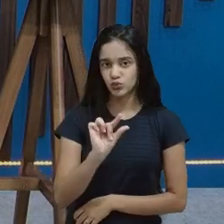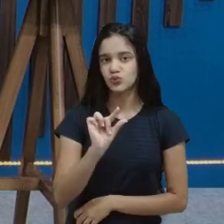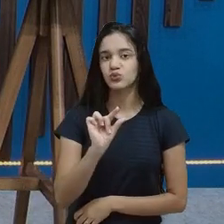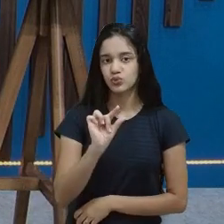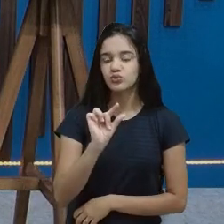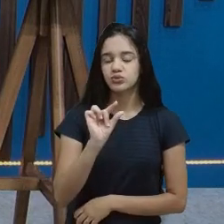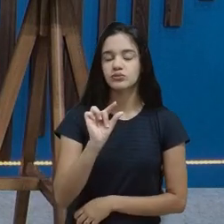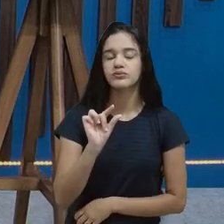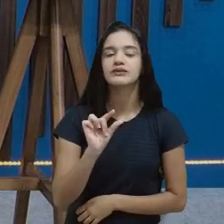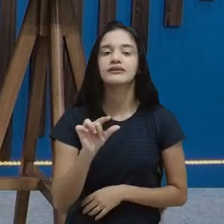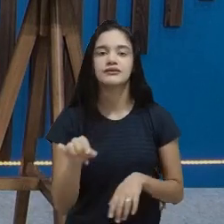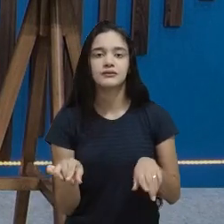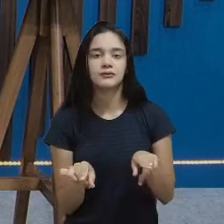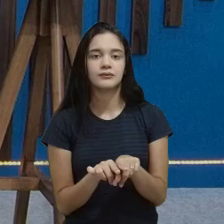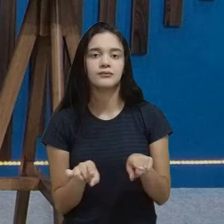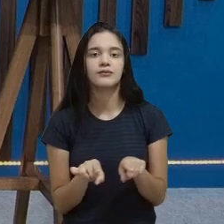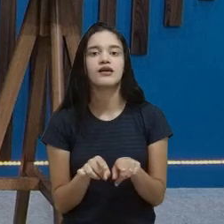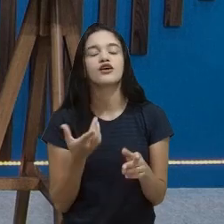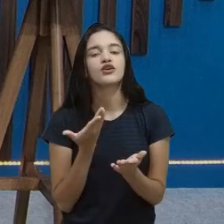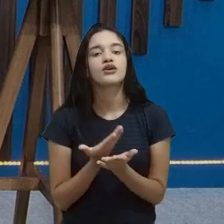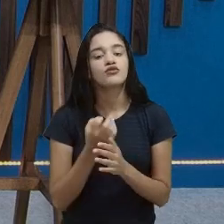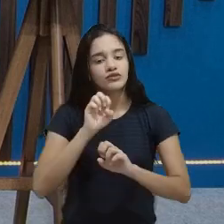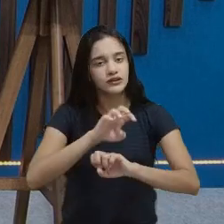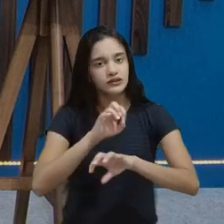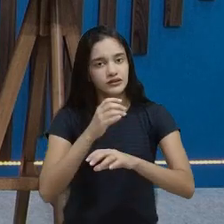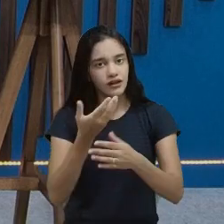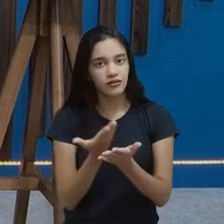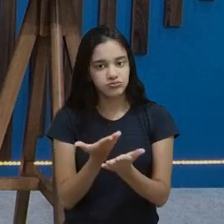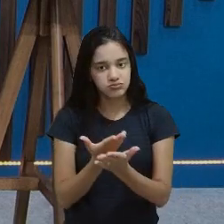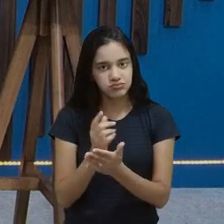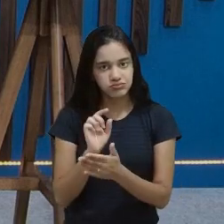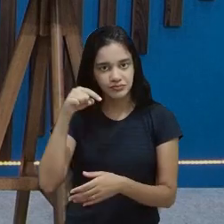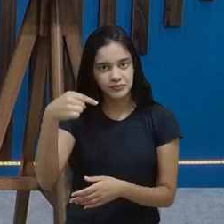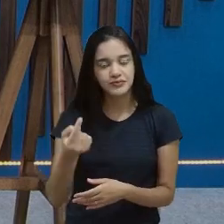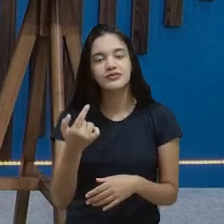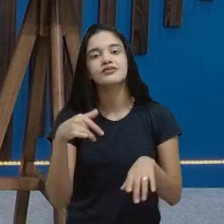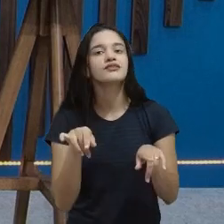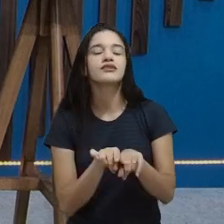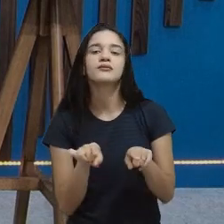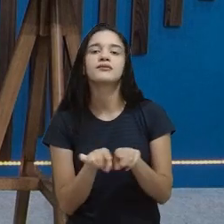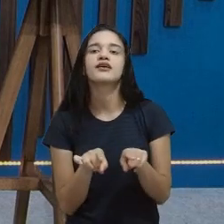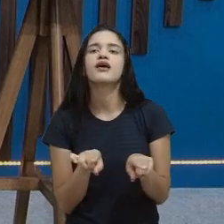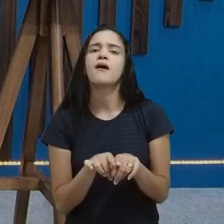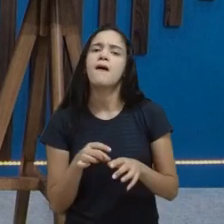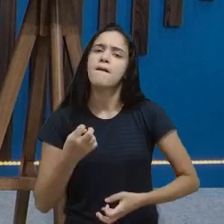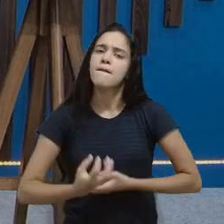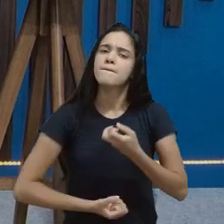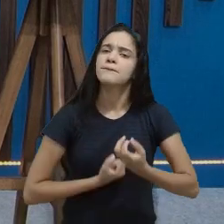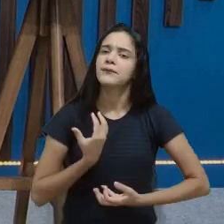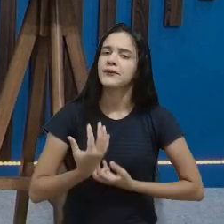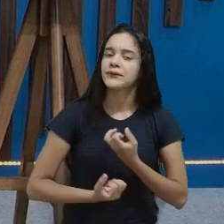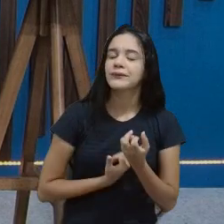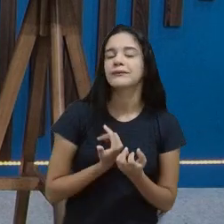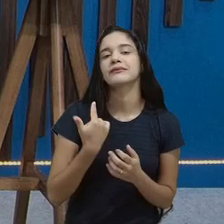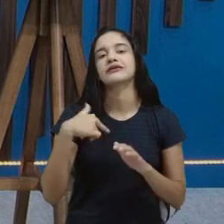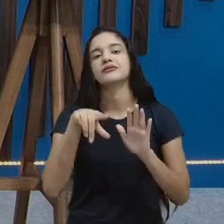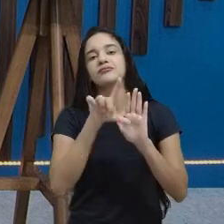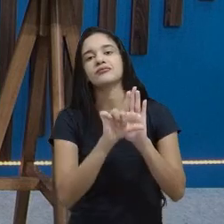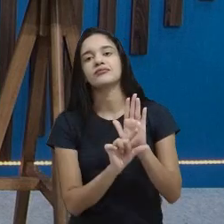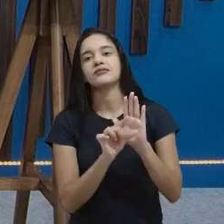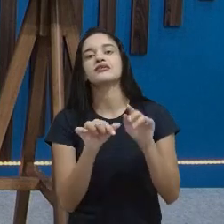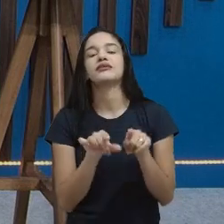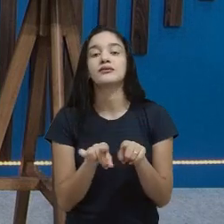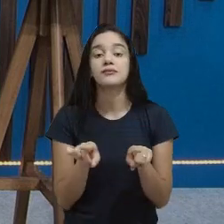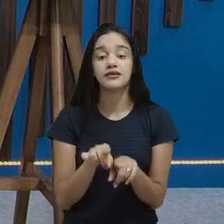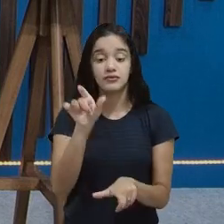é? Que trabalharei em outra aula, não é? Nós temos os haikai, não é? Que são poemas curtinhos. Nós temos